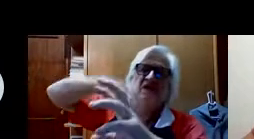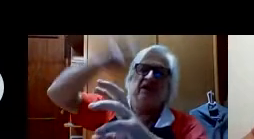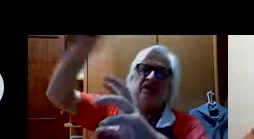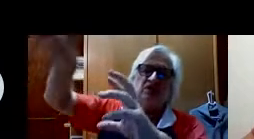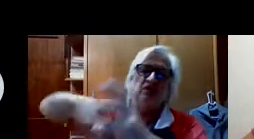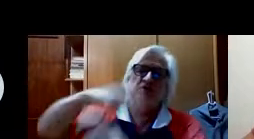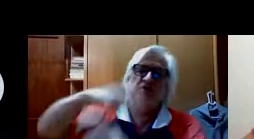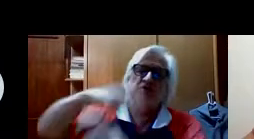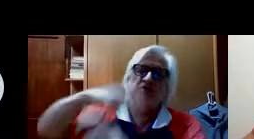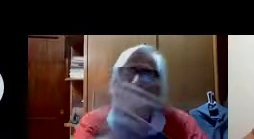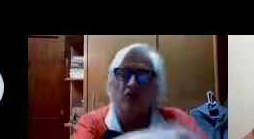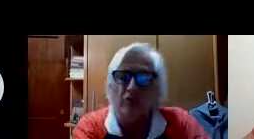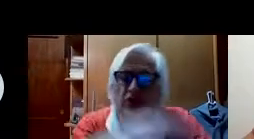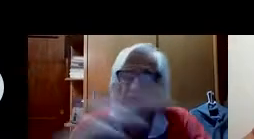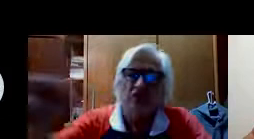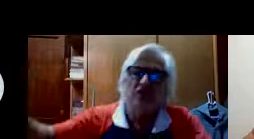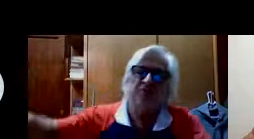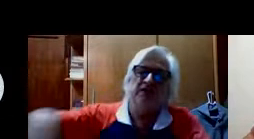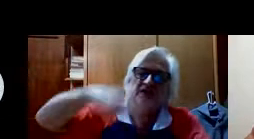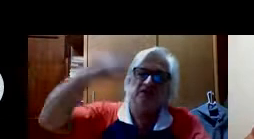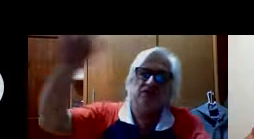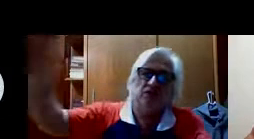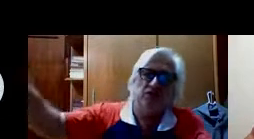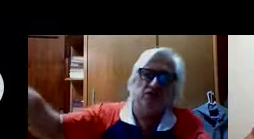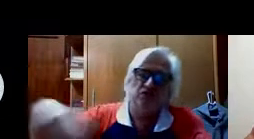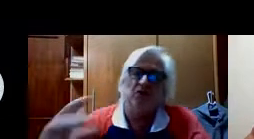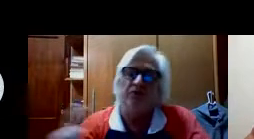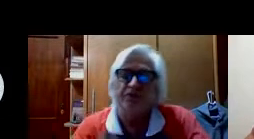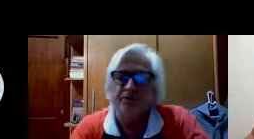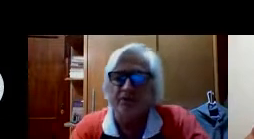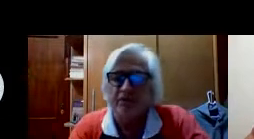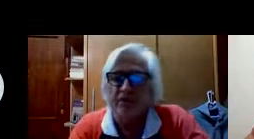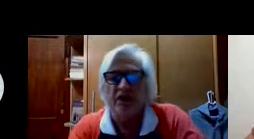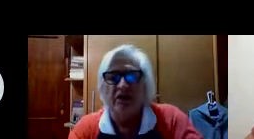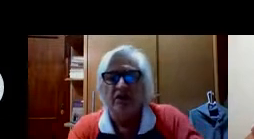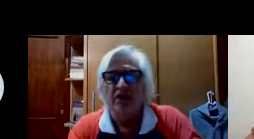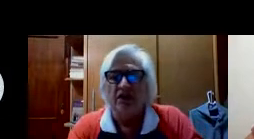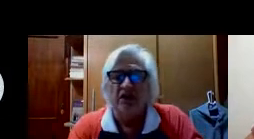série de elétrons rodando, como os planetas em torno do Sol.